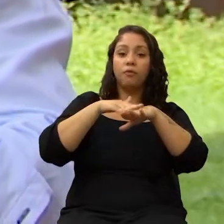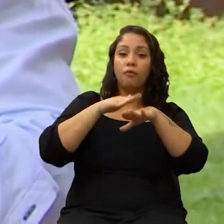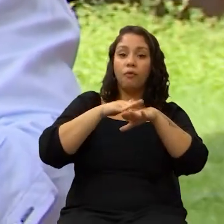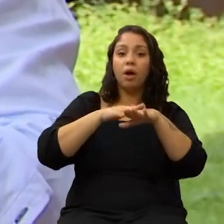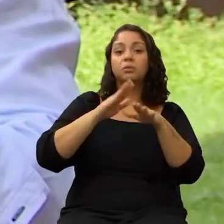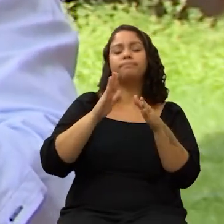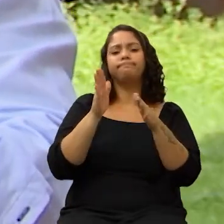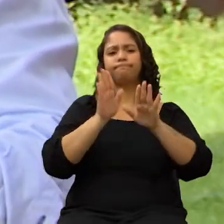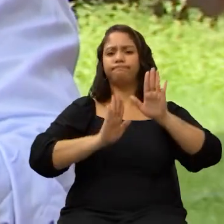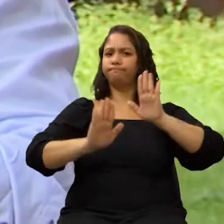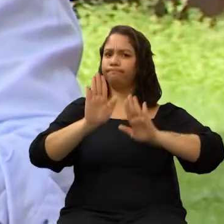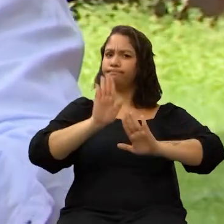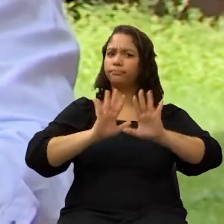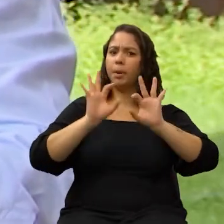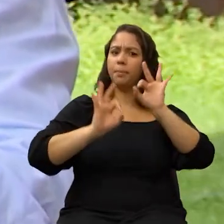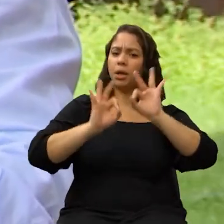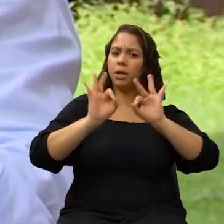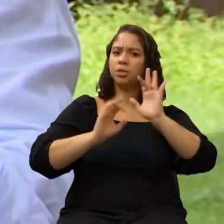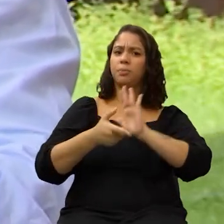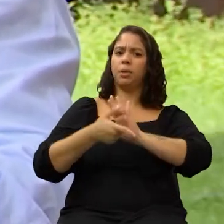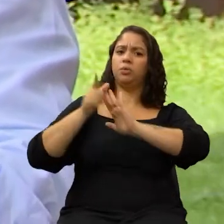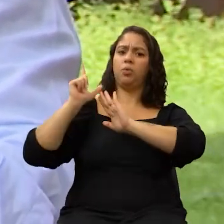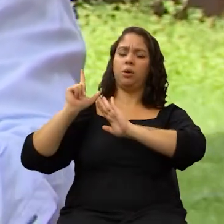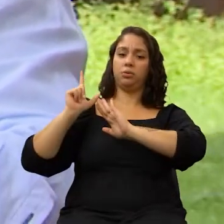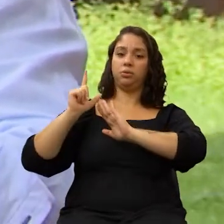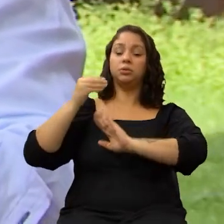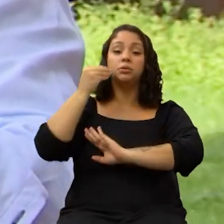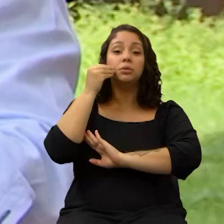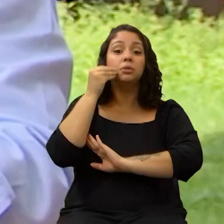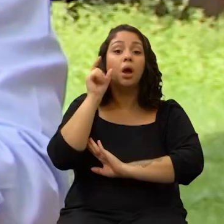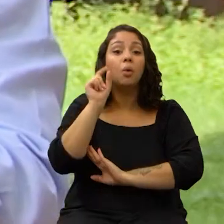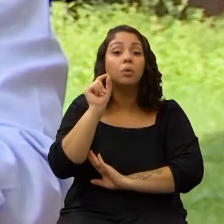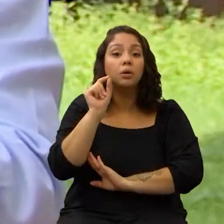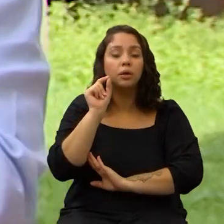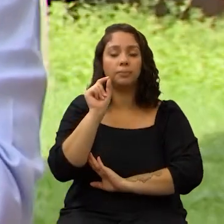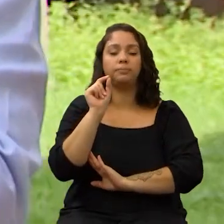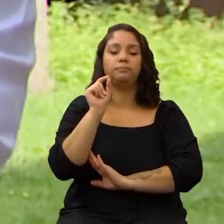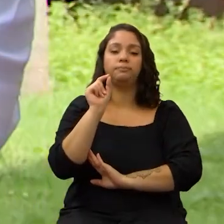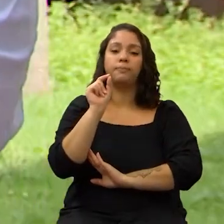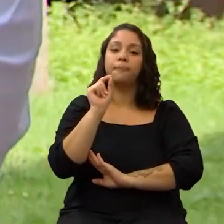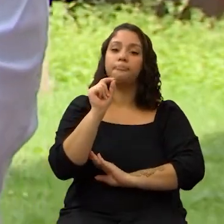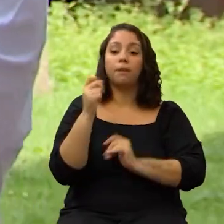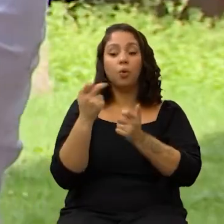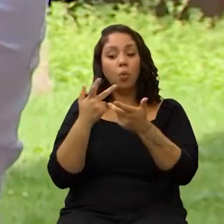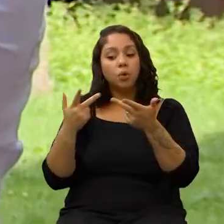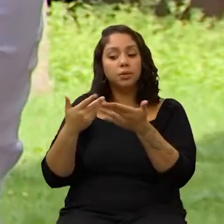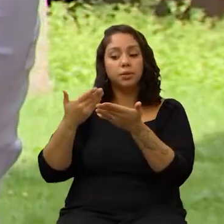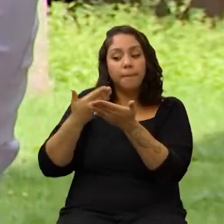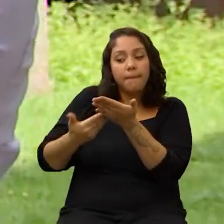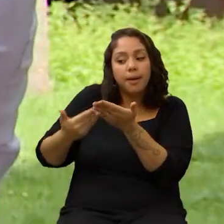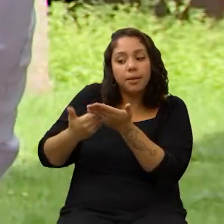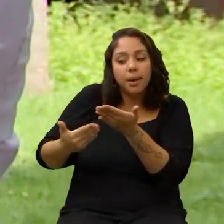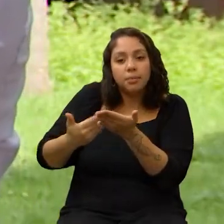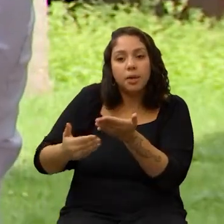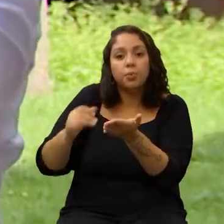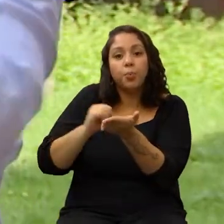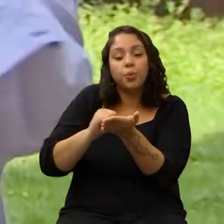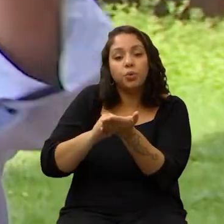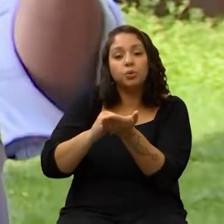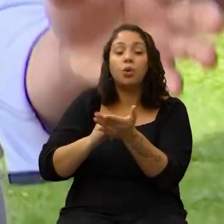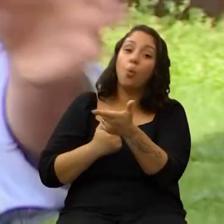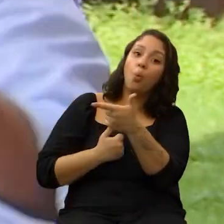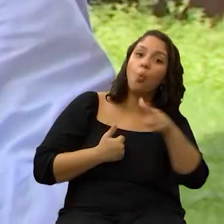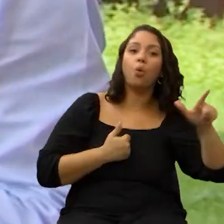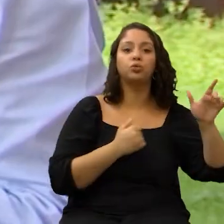medida, isso é feito com muito cuidado, com muito planejamento, para tentar compensar a perda aqui no imposto de renda